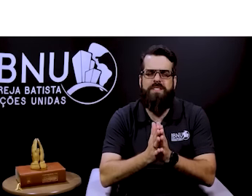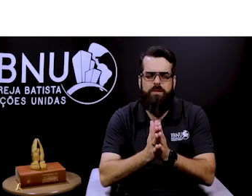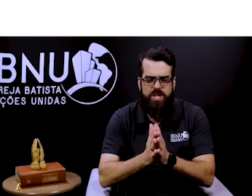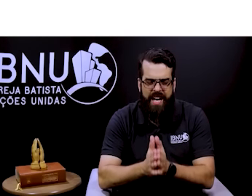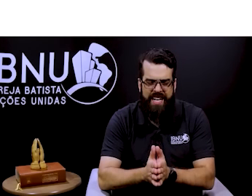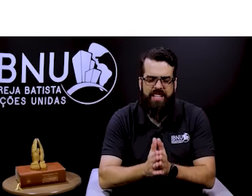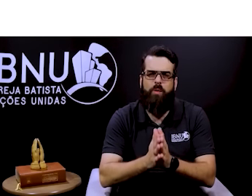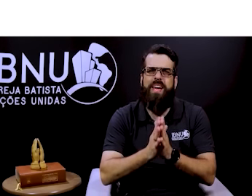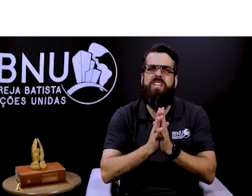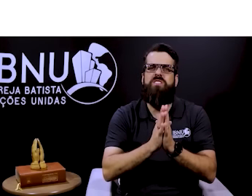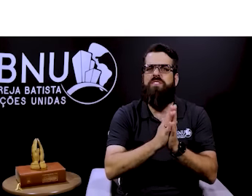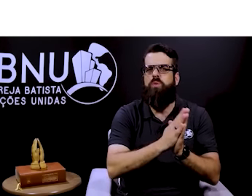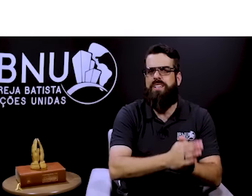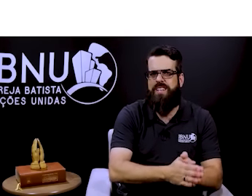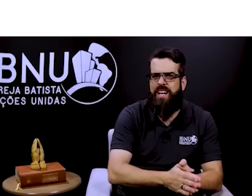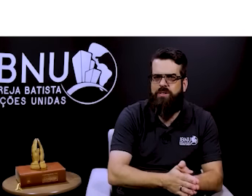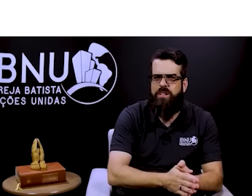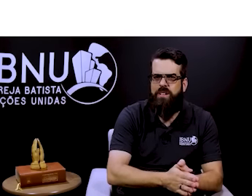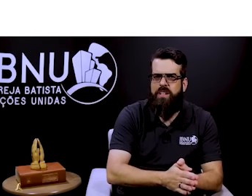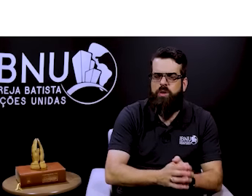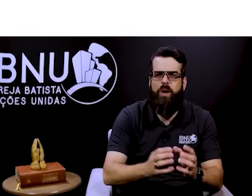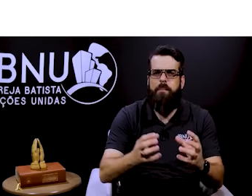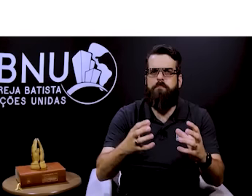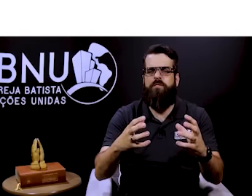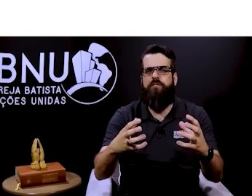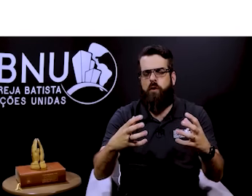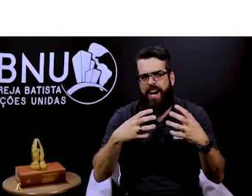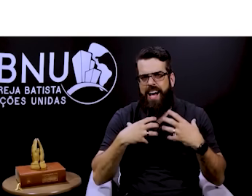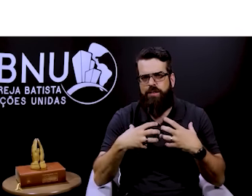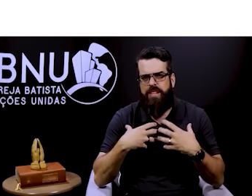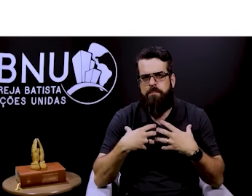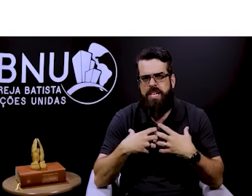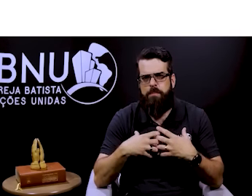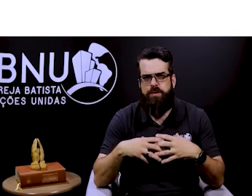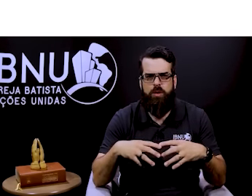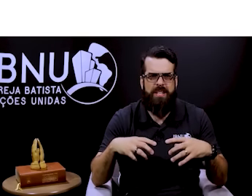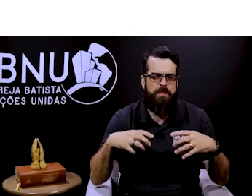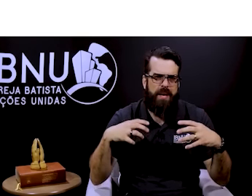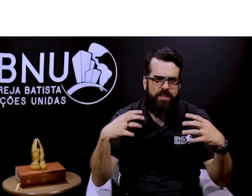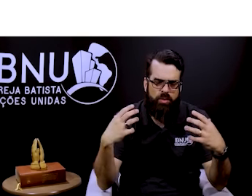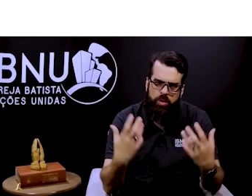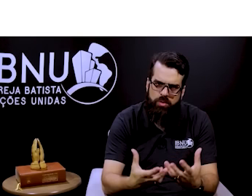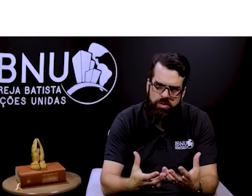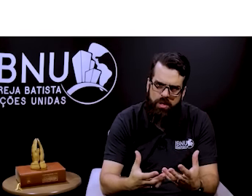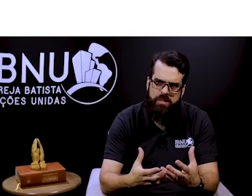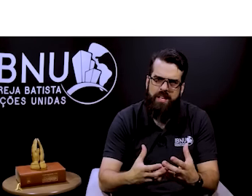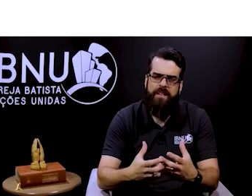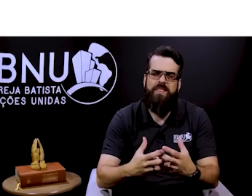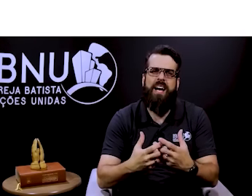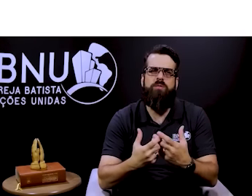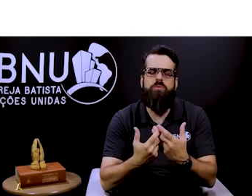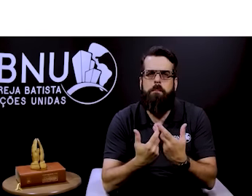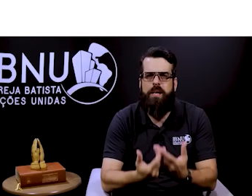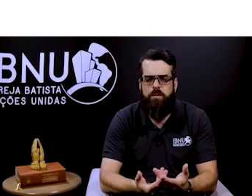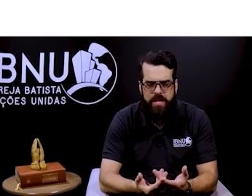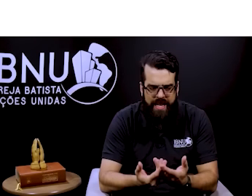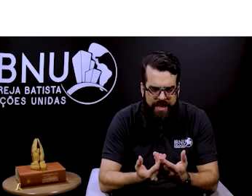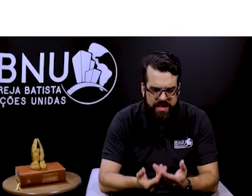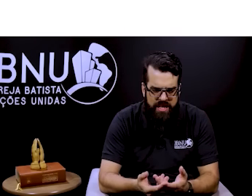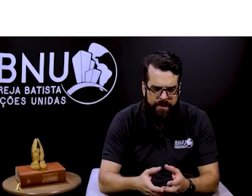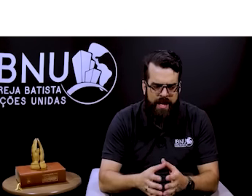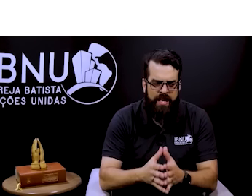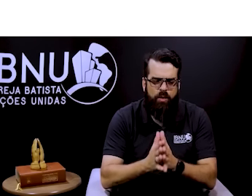de provisão diária que não é individualizado, não é focado na minha pessoa, mas é para todos nós. Dá-nos o pão